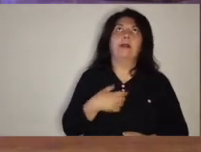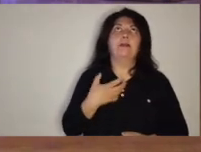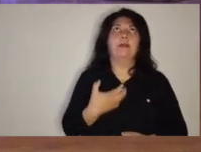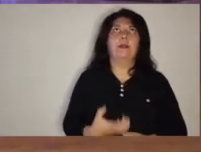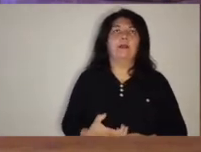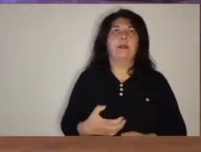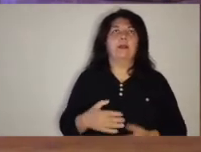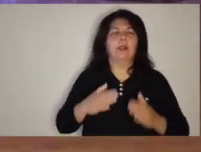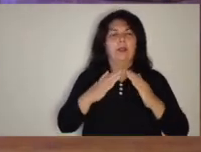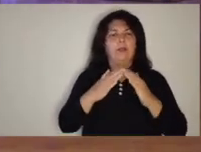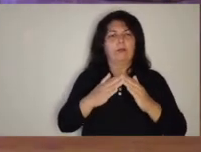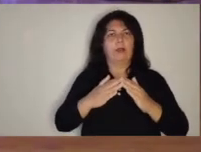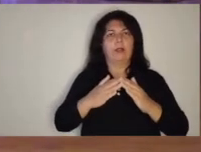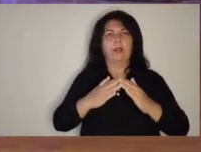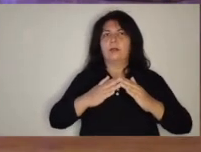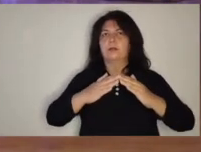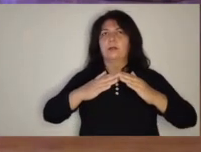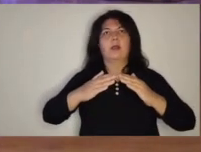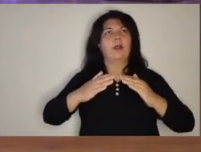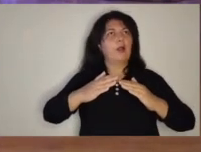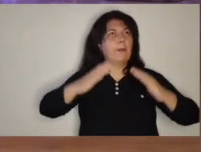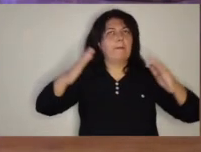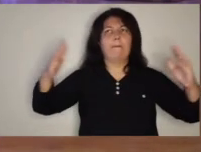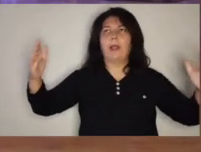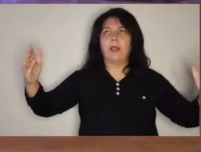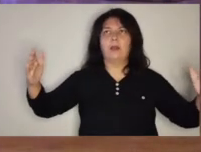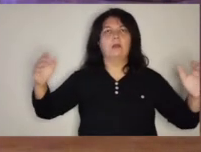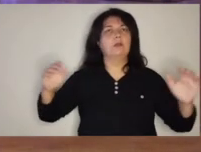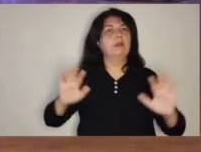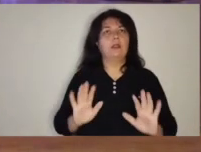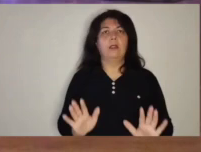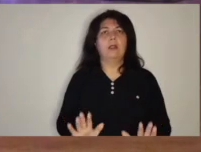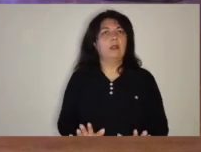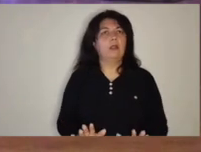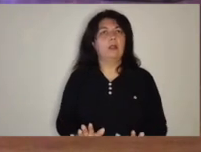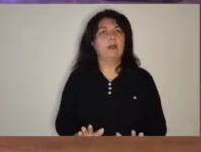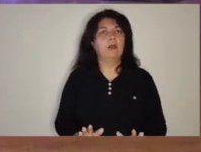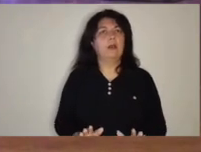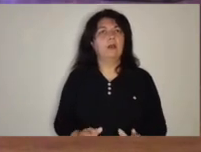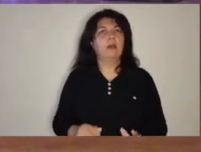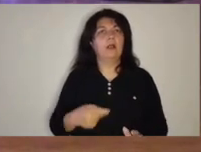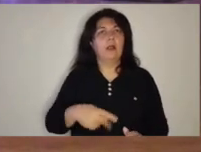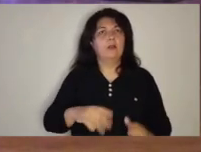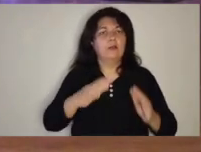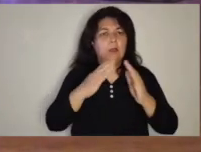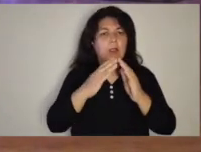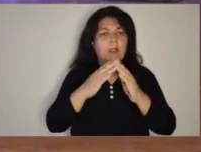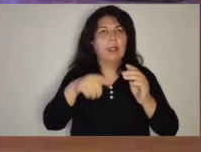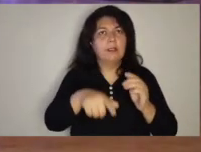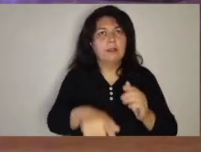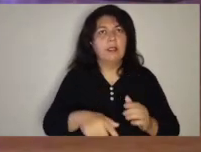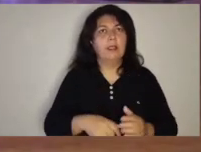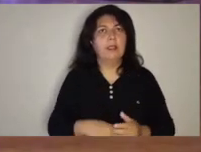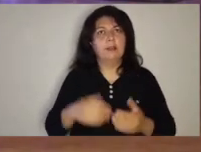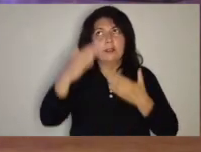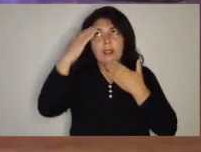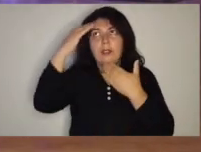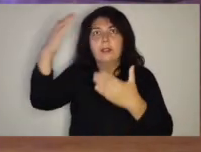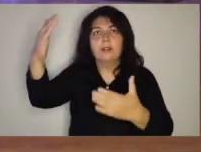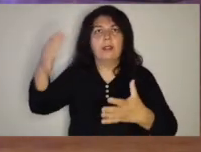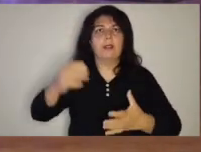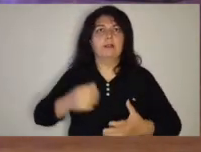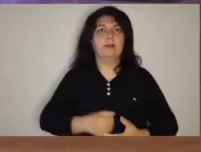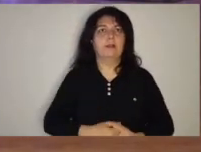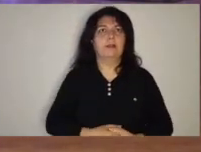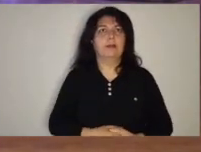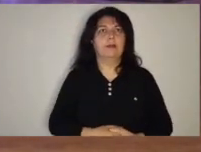tem casa, agradeça a Deus. Você não mora na rua. Ai, Débora, mas eu queria uma cama